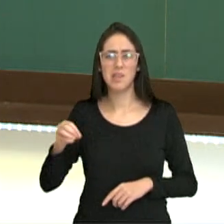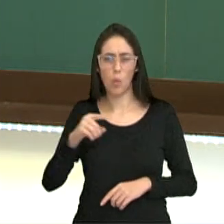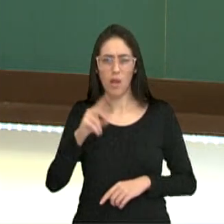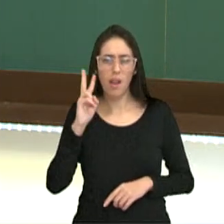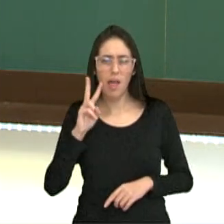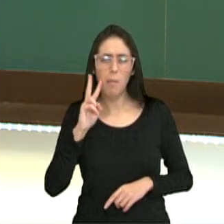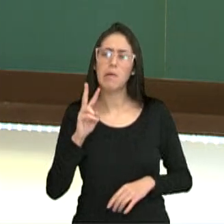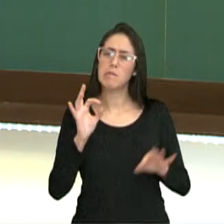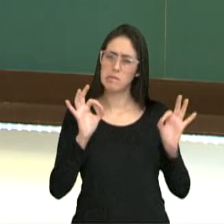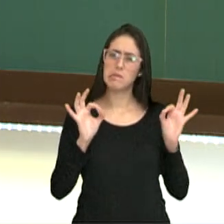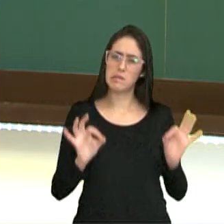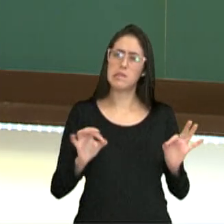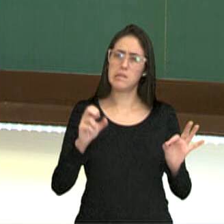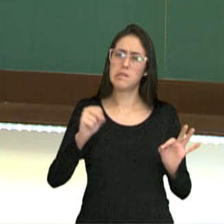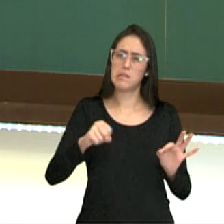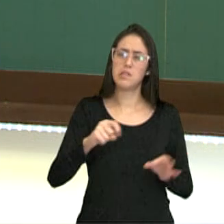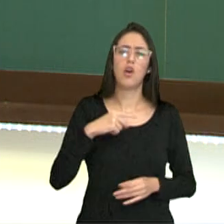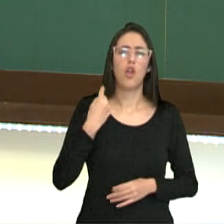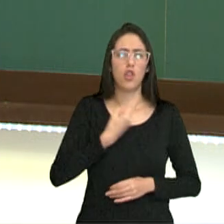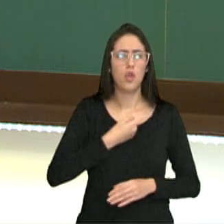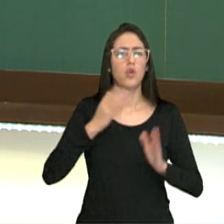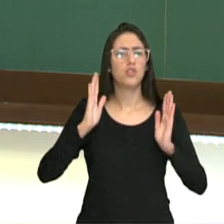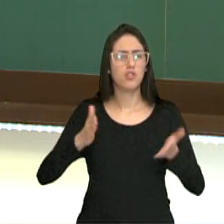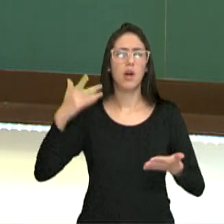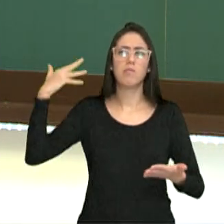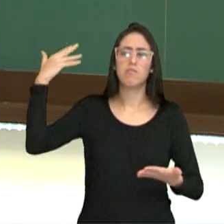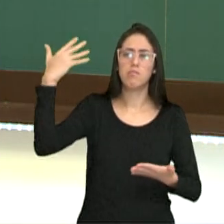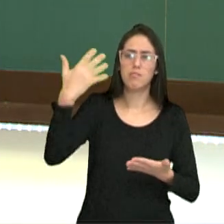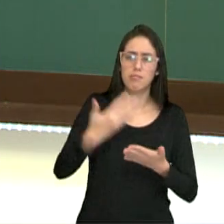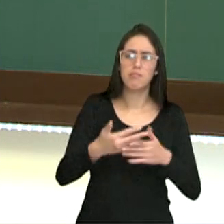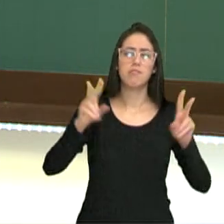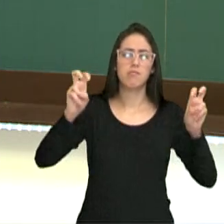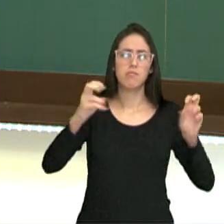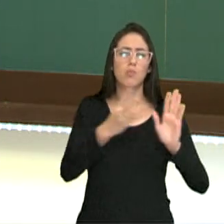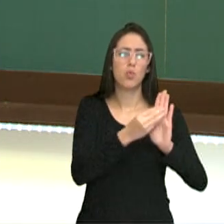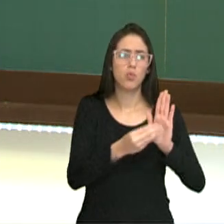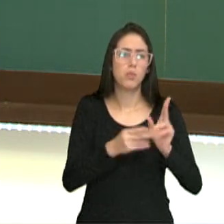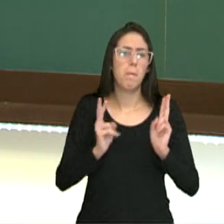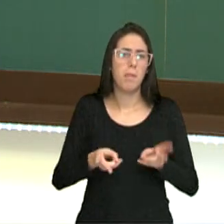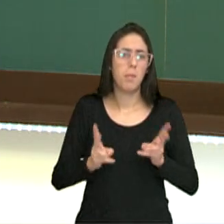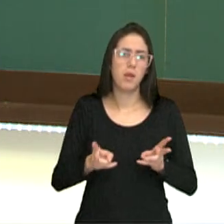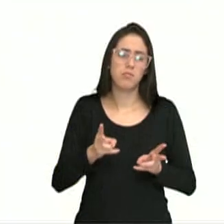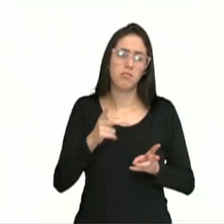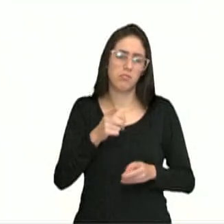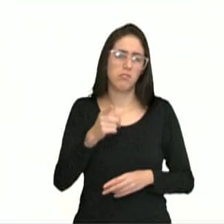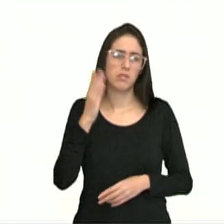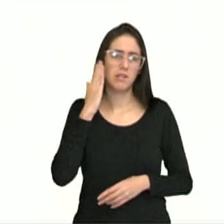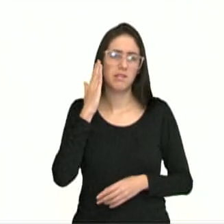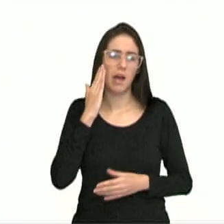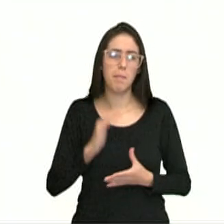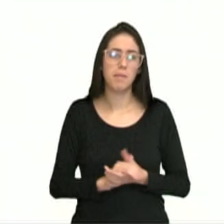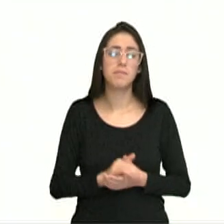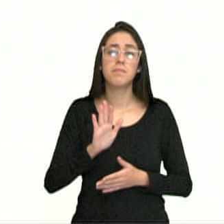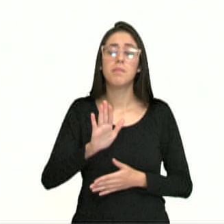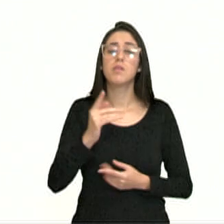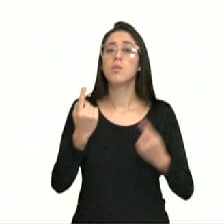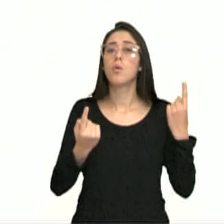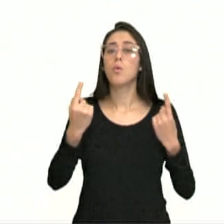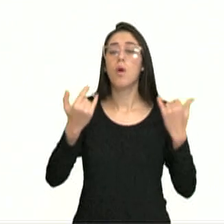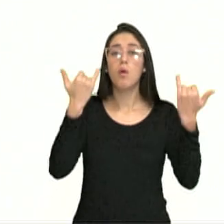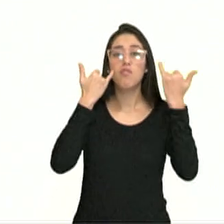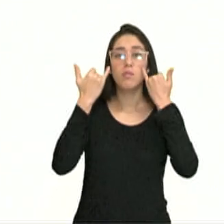né? Porque a gente já vem trabalhando aí nesse assunto há diversas aulas, né? E quais as informações que nós